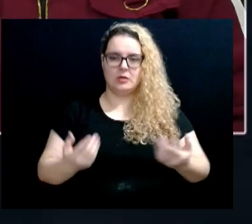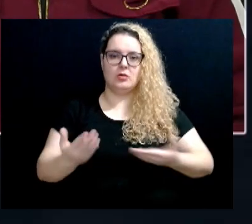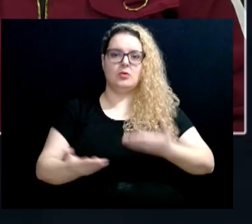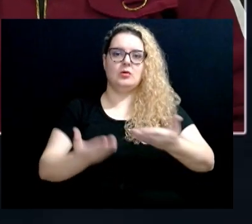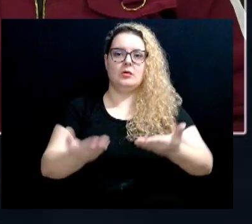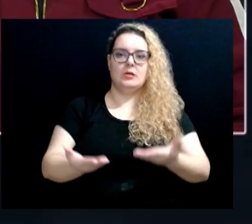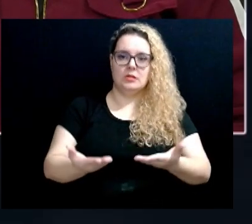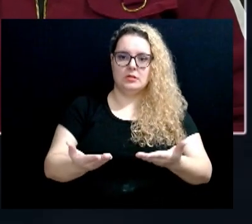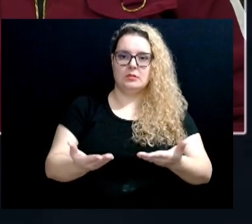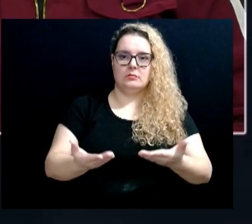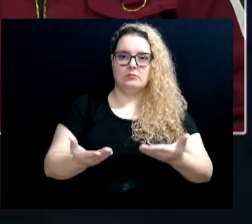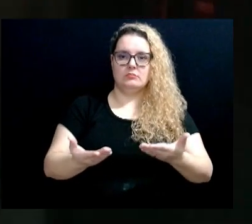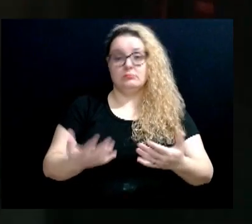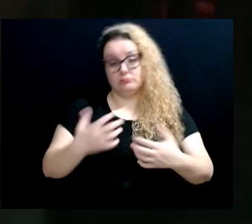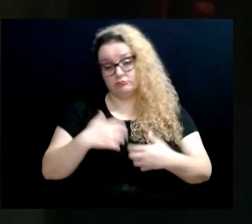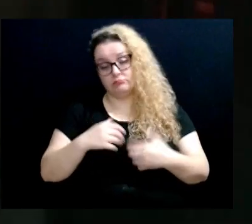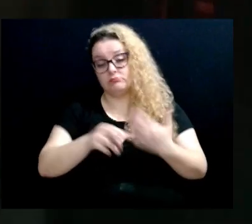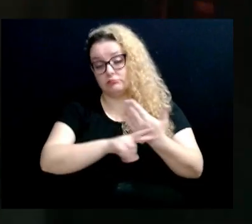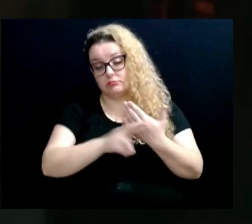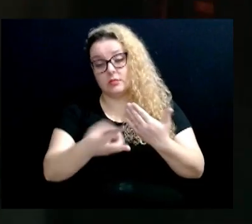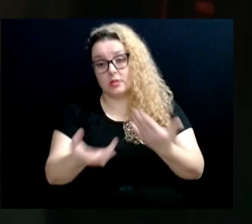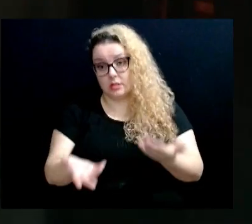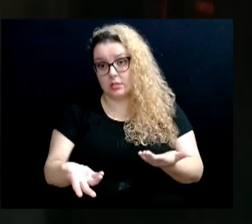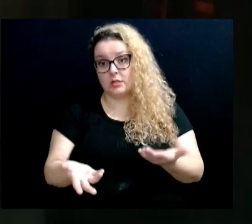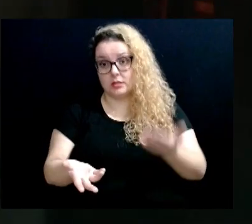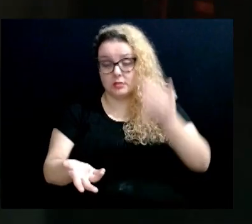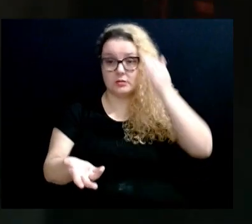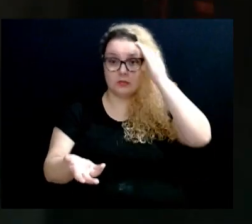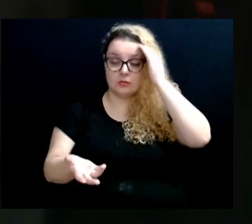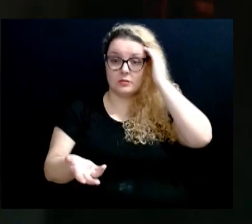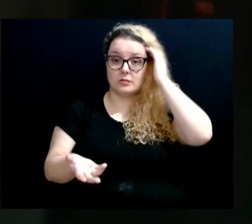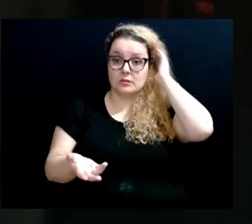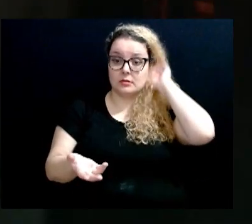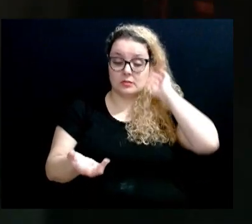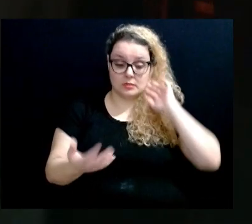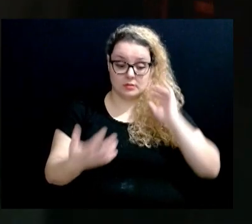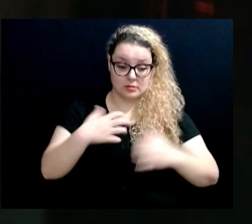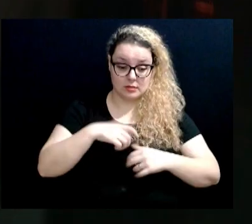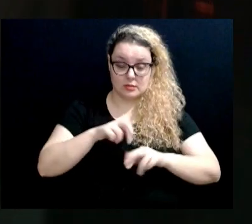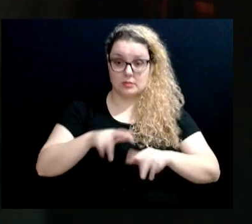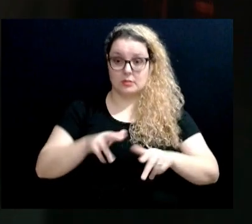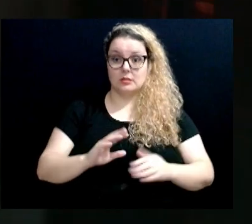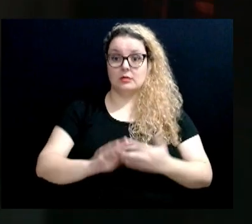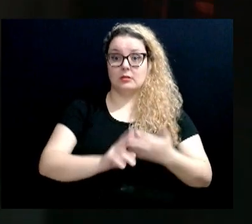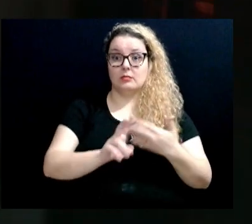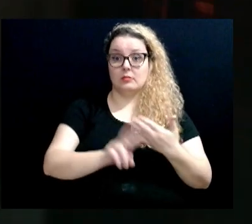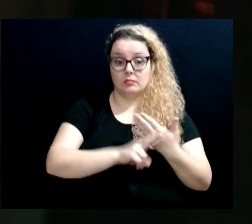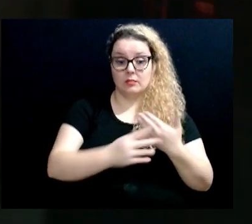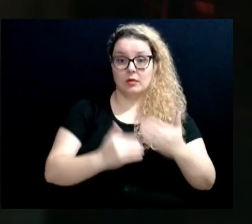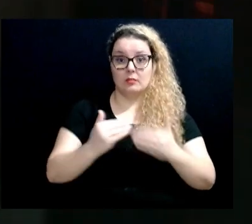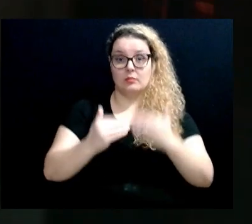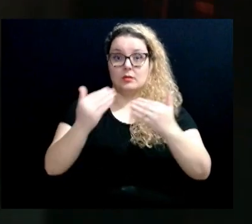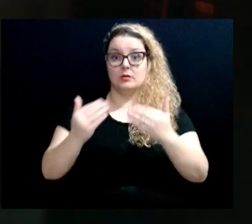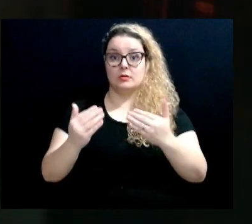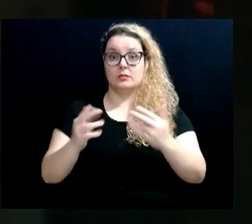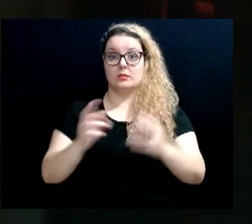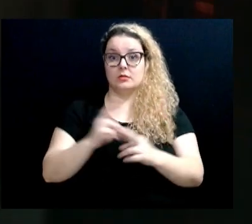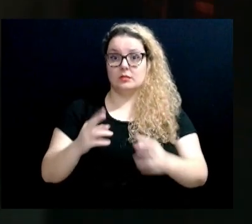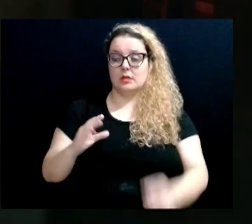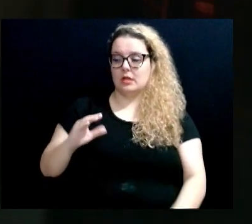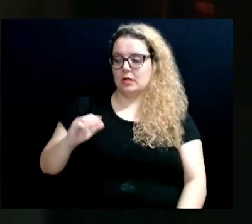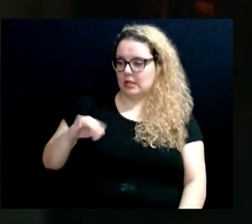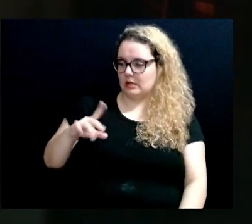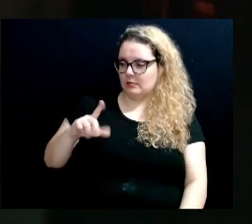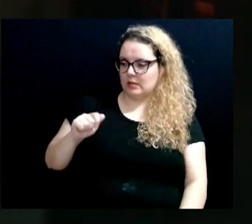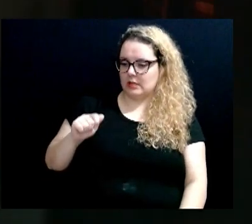nas consequências, né, que esse sentimento produz nas relações. Camila, sentir inveja, todo mundo